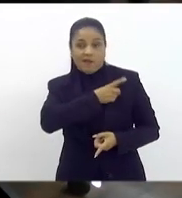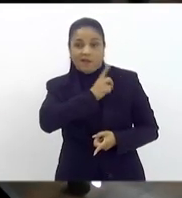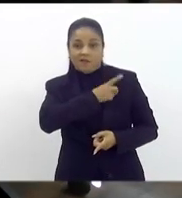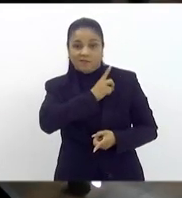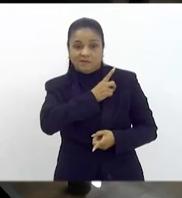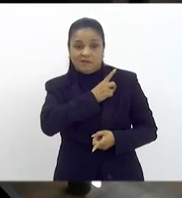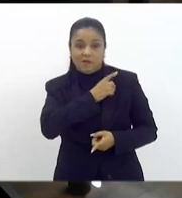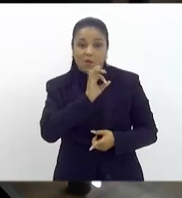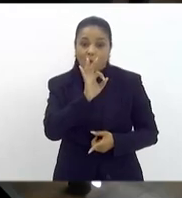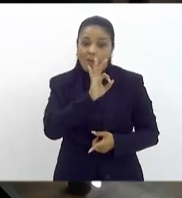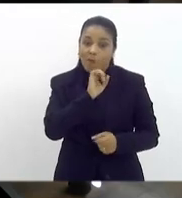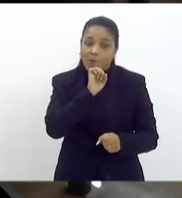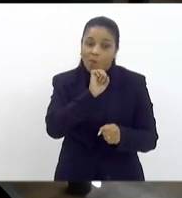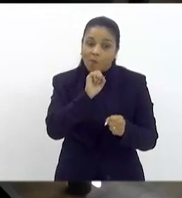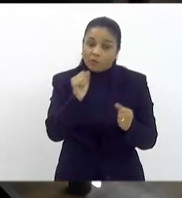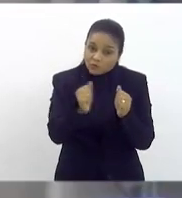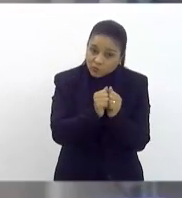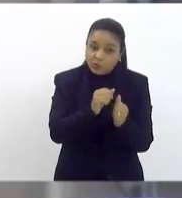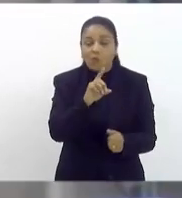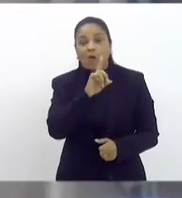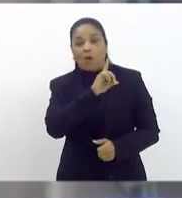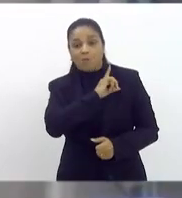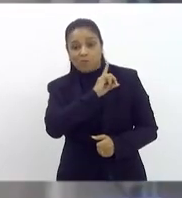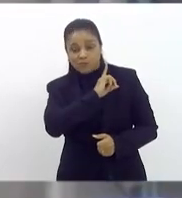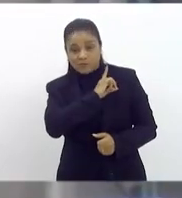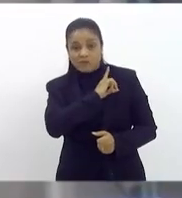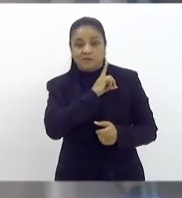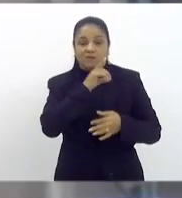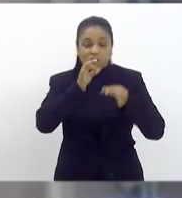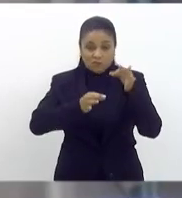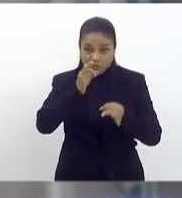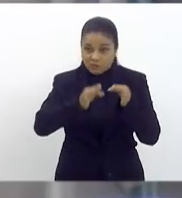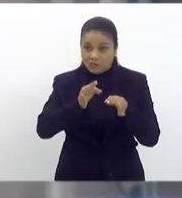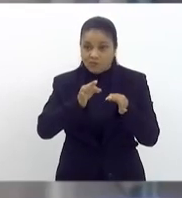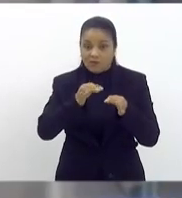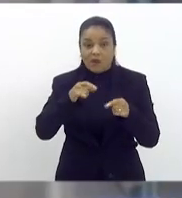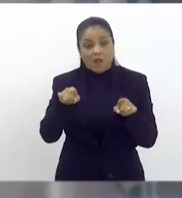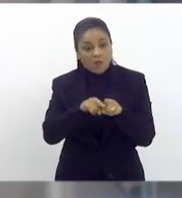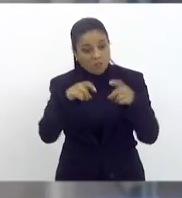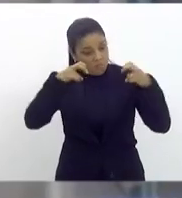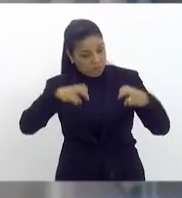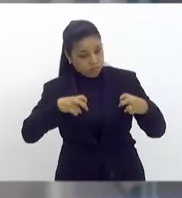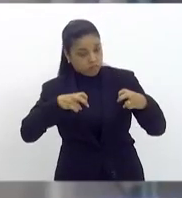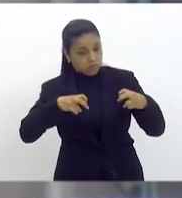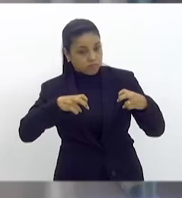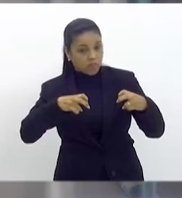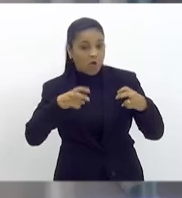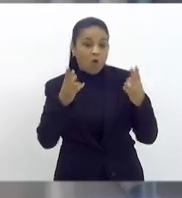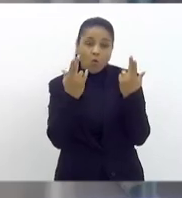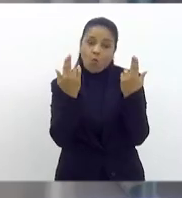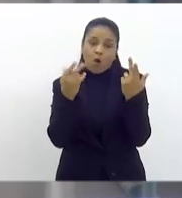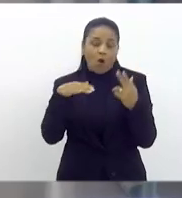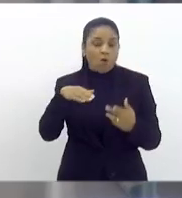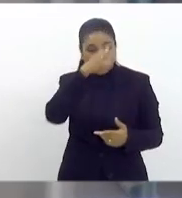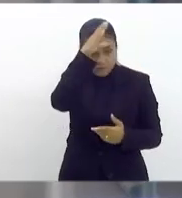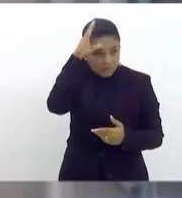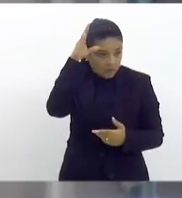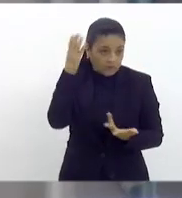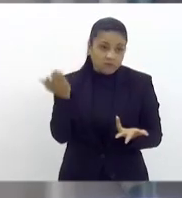polícia judiciária, eu estaria sendo ouvido como o meu cliente seria.